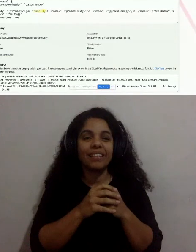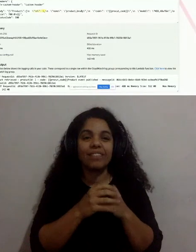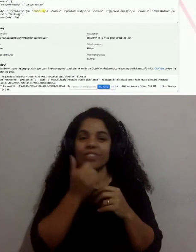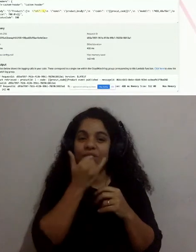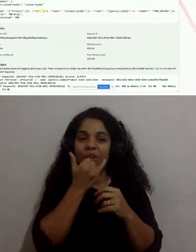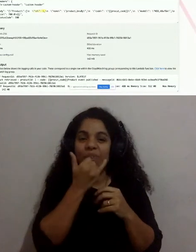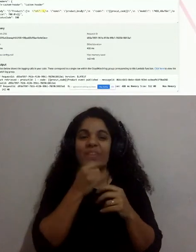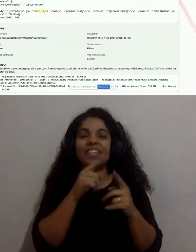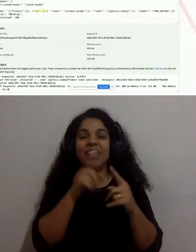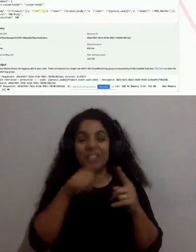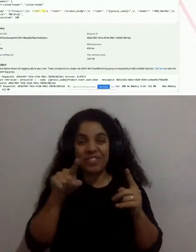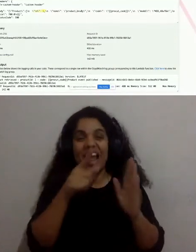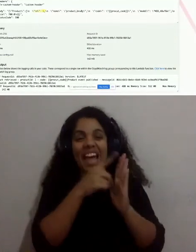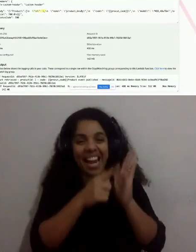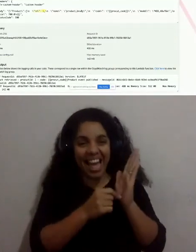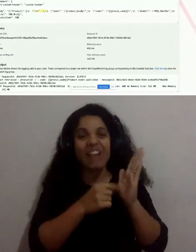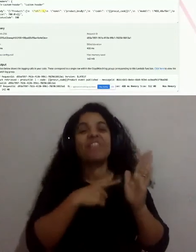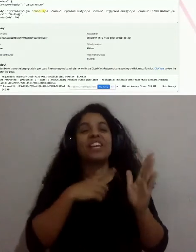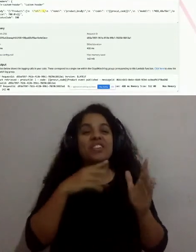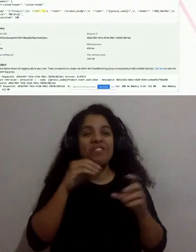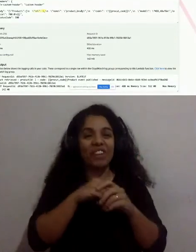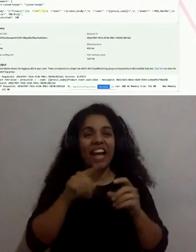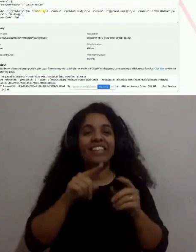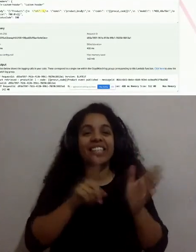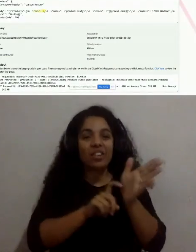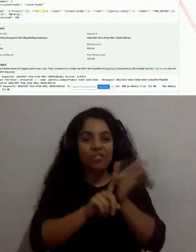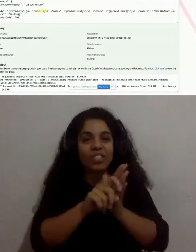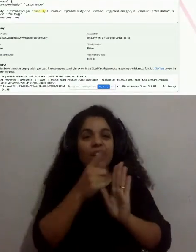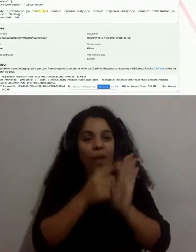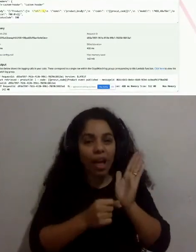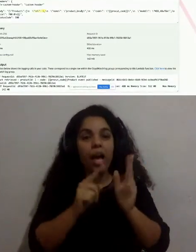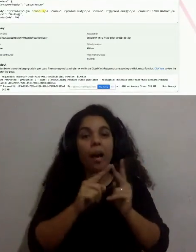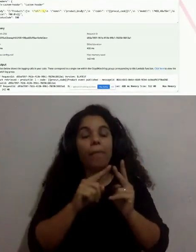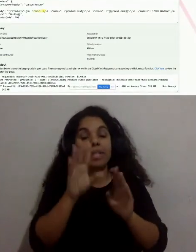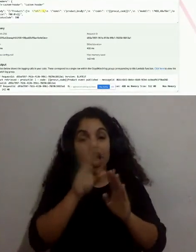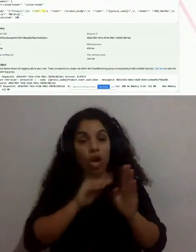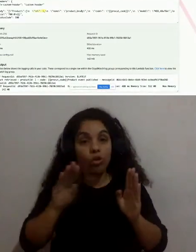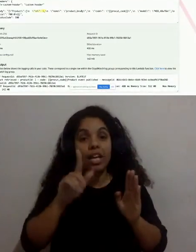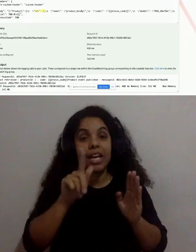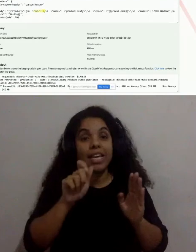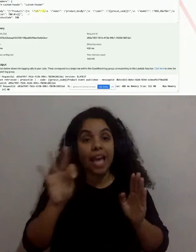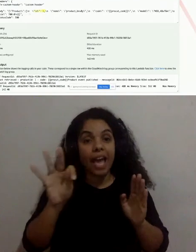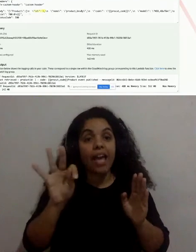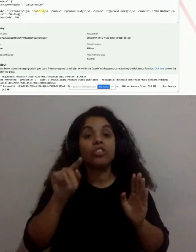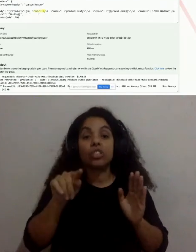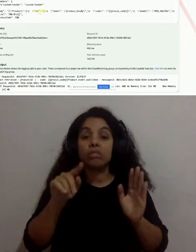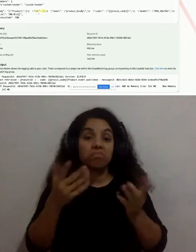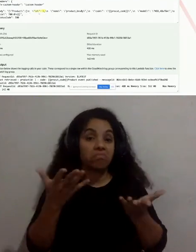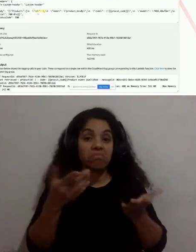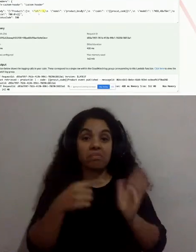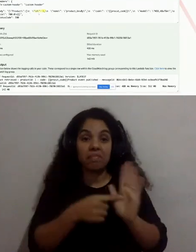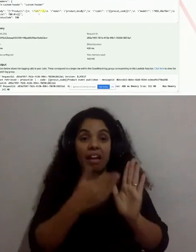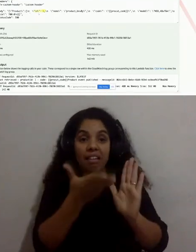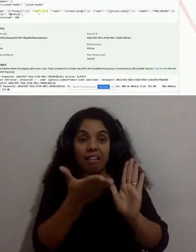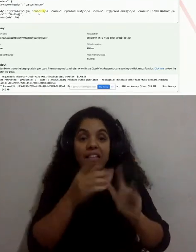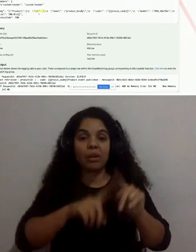Desculpa. Eu fui lá no Lambda, eu fui lá dentro da função do Lambda, eu joguei para ele um get e está aqui. Esse